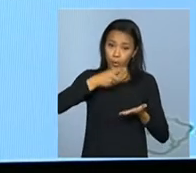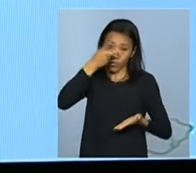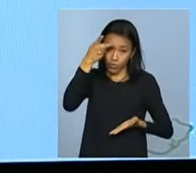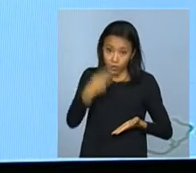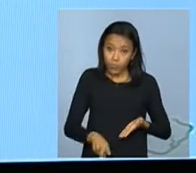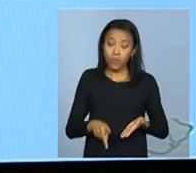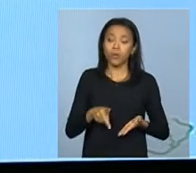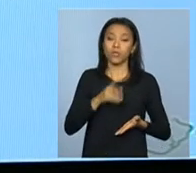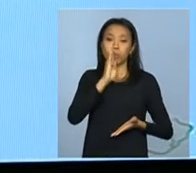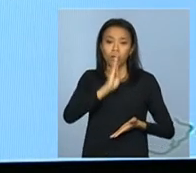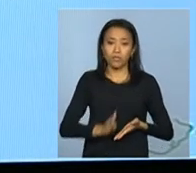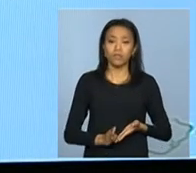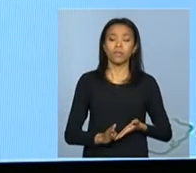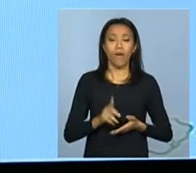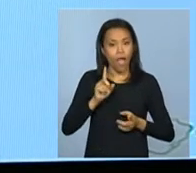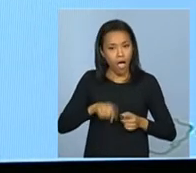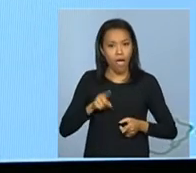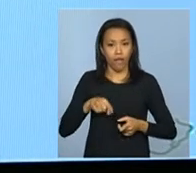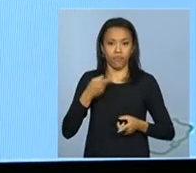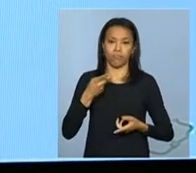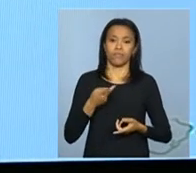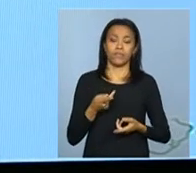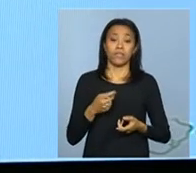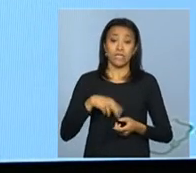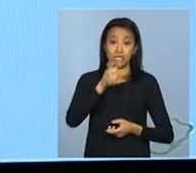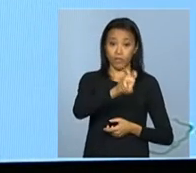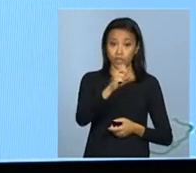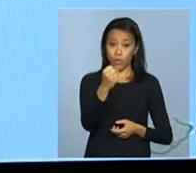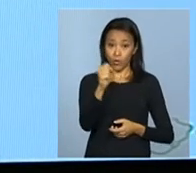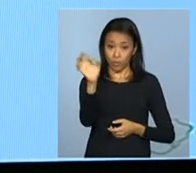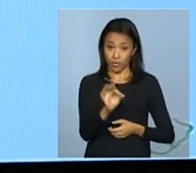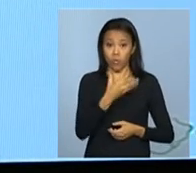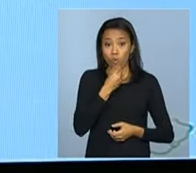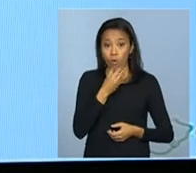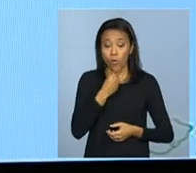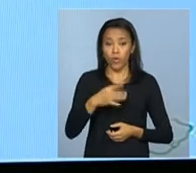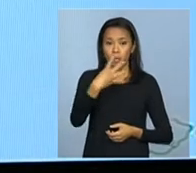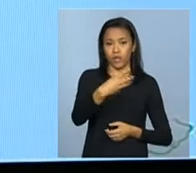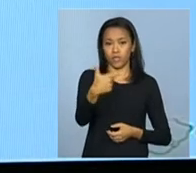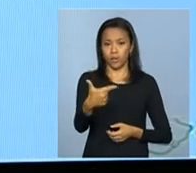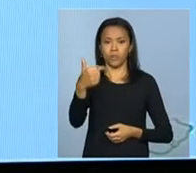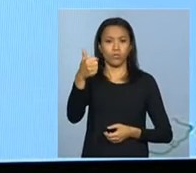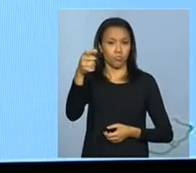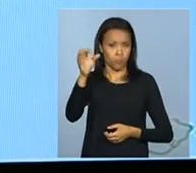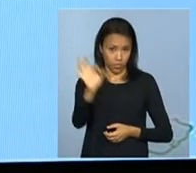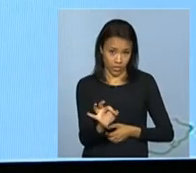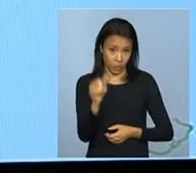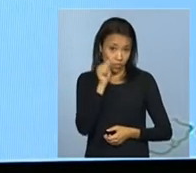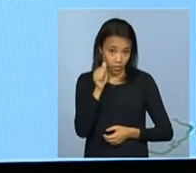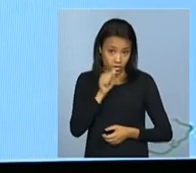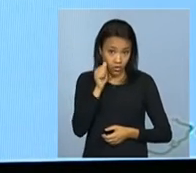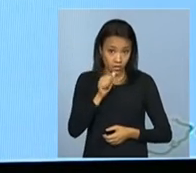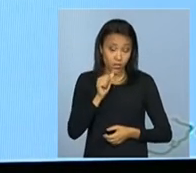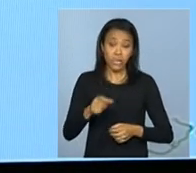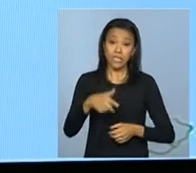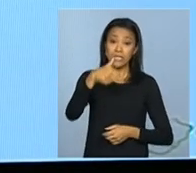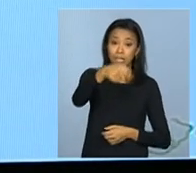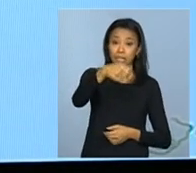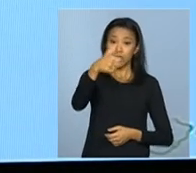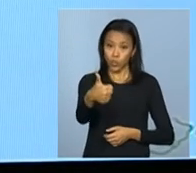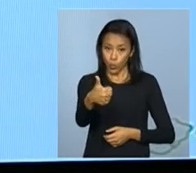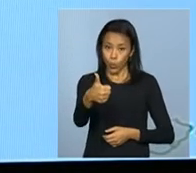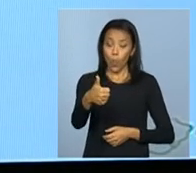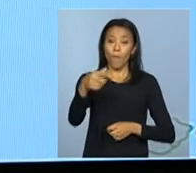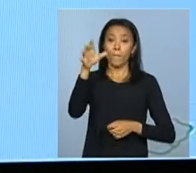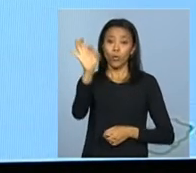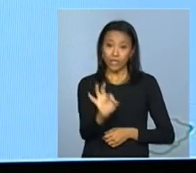são maciçamente brasileiros 58 por cento homens quarenta e dois por cento é mulheres E71 por